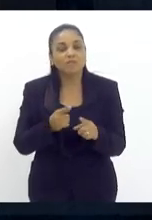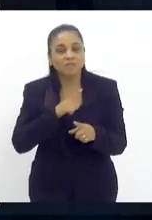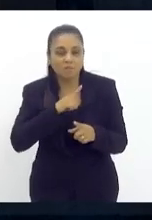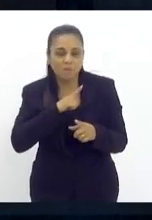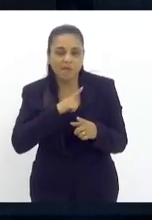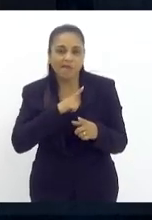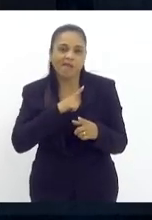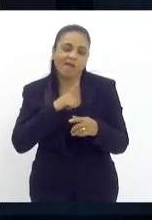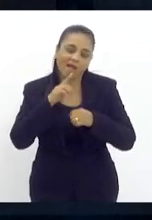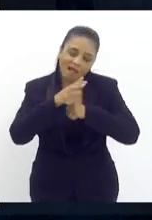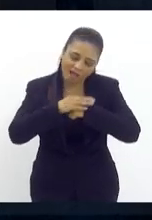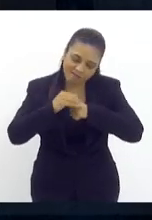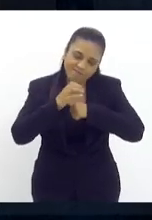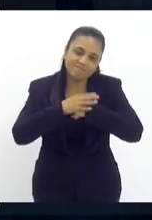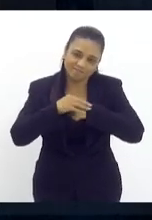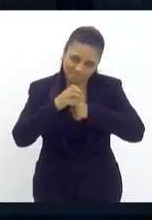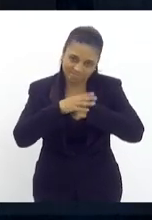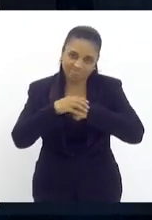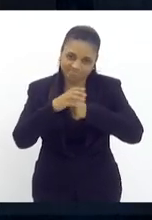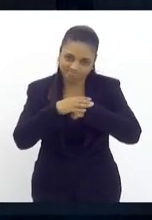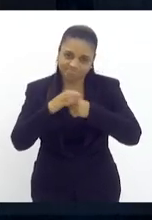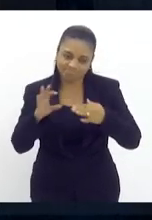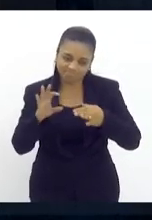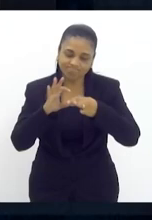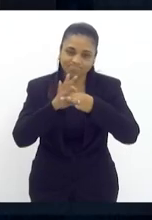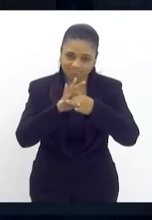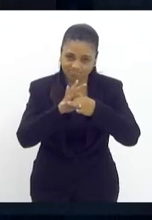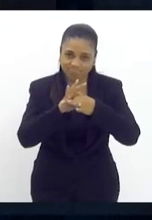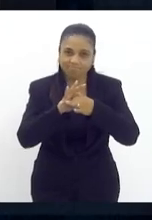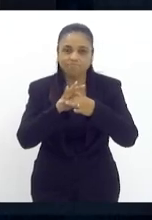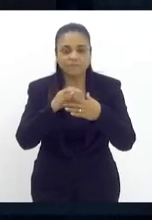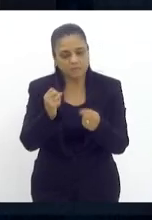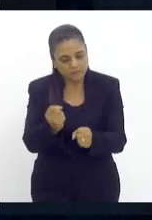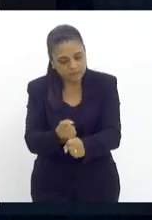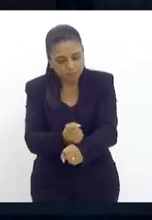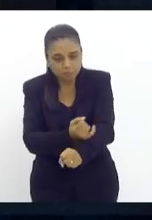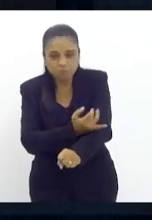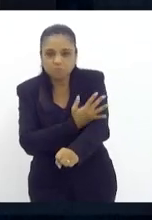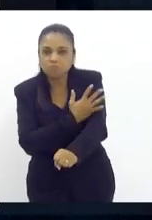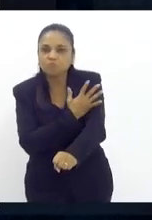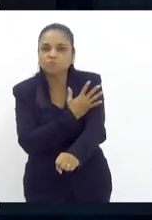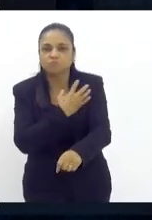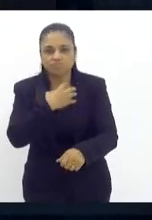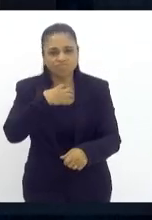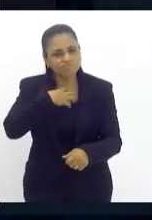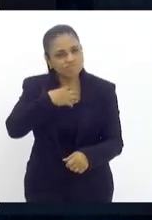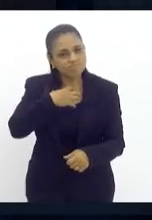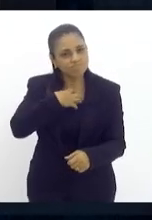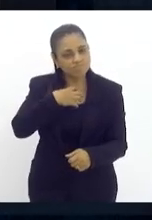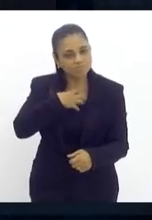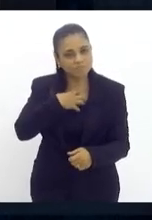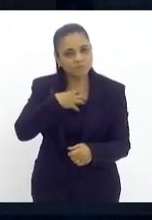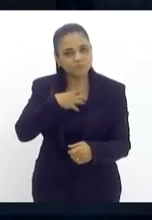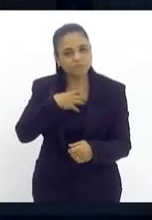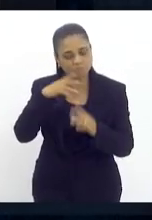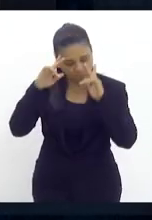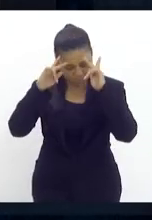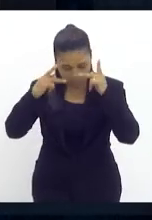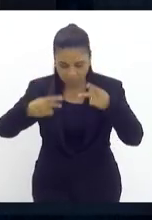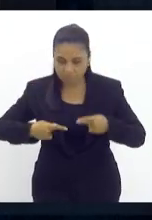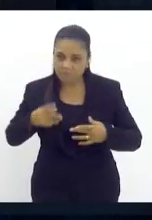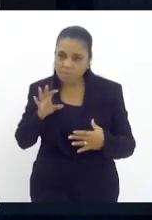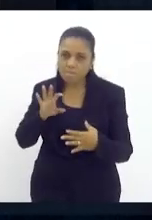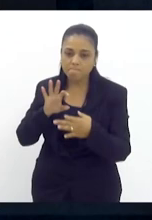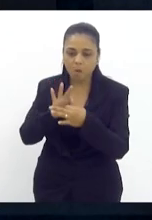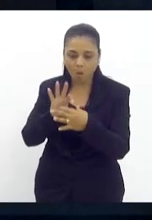da afetividade. É lógico que os sentimentos, que as emoções, né, elas fazem parte do ser humano. E